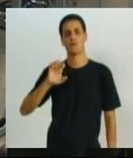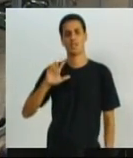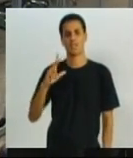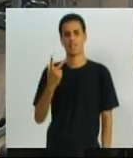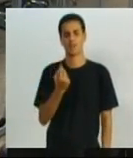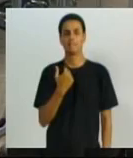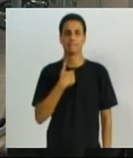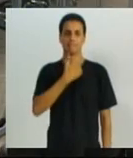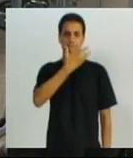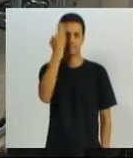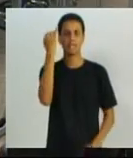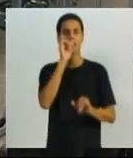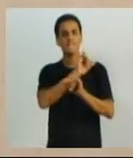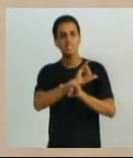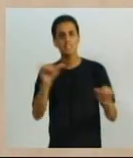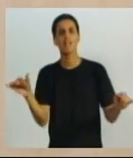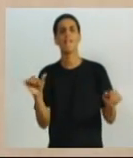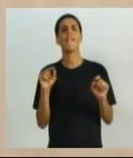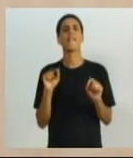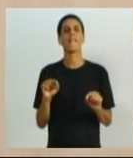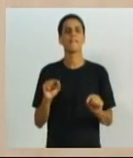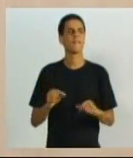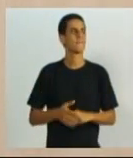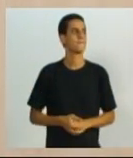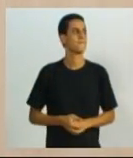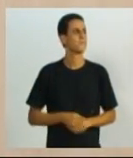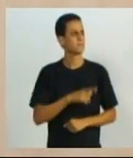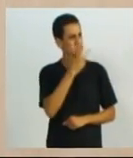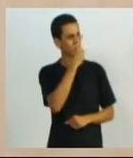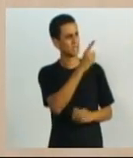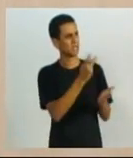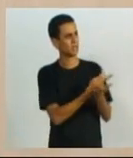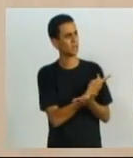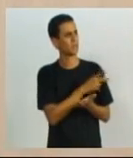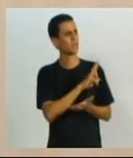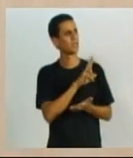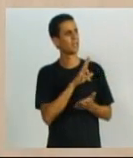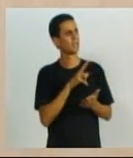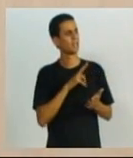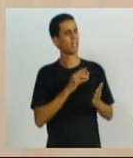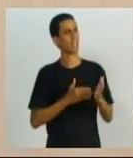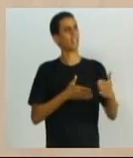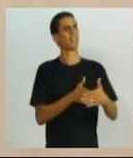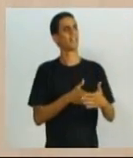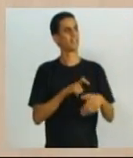não informando. Só um detalhe, acho que ela errou ali, escreveu excedeu.